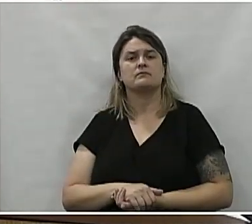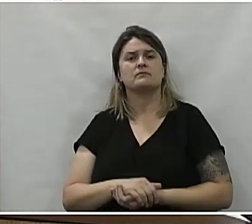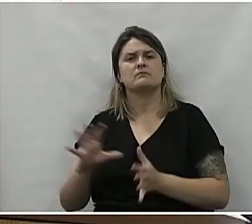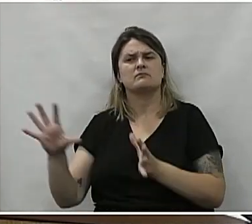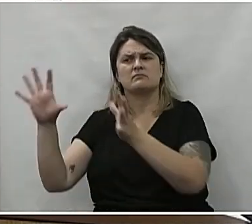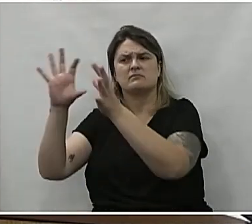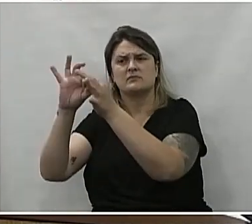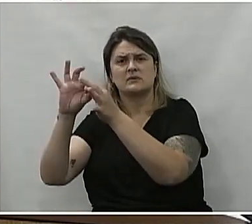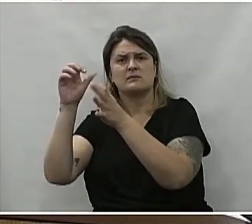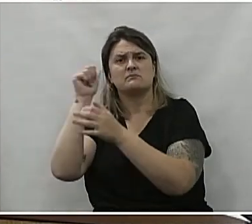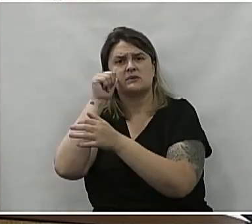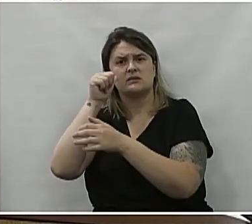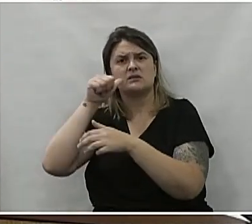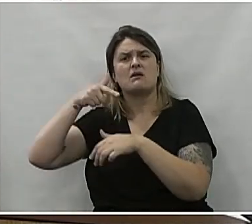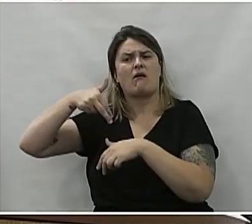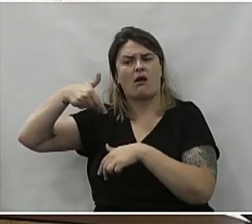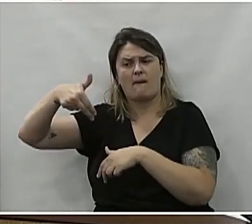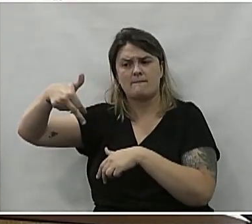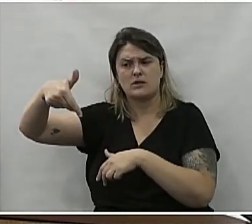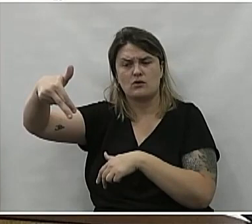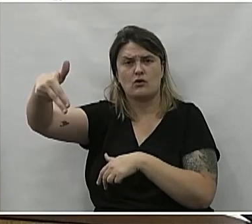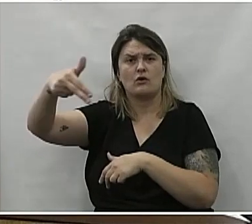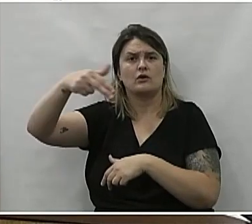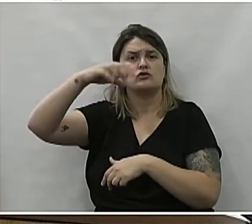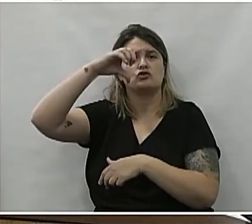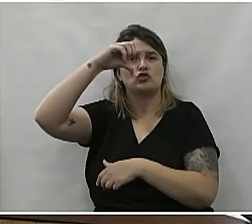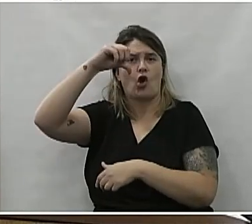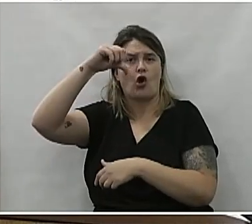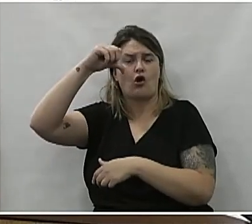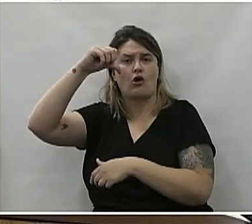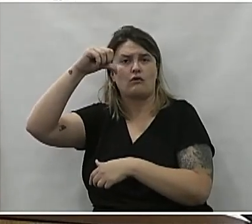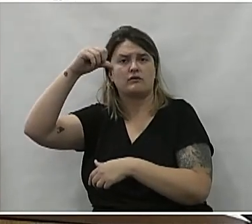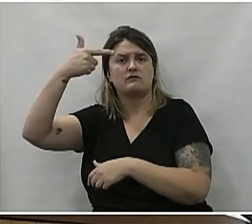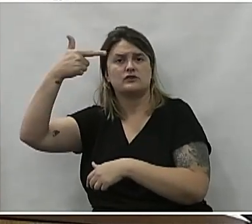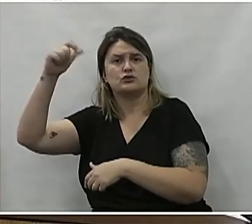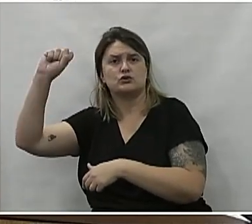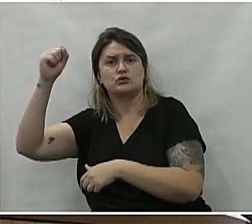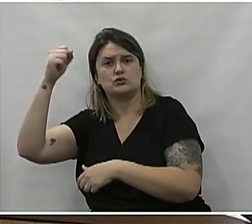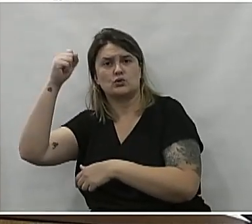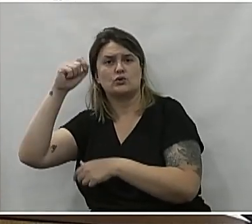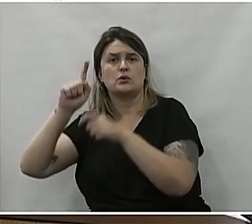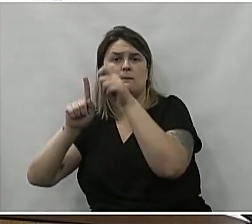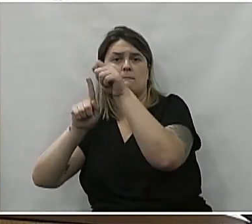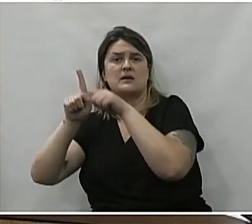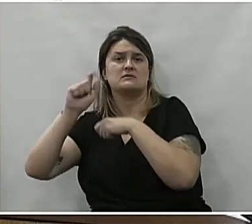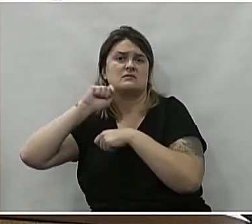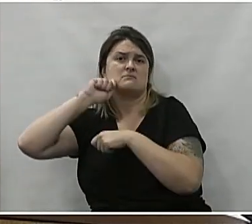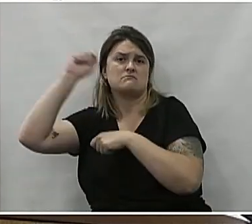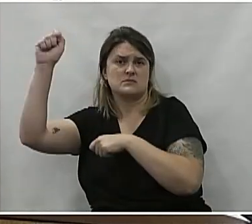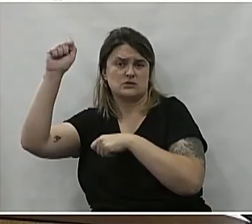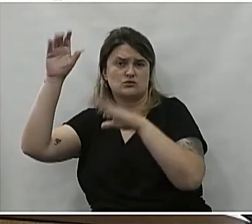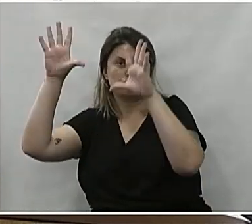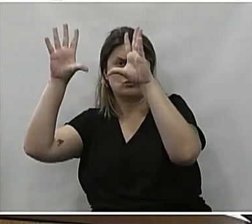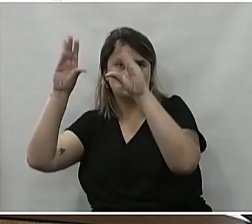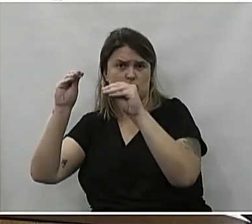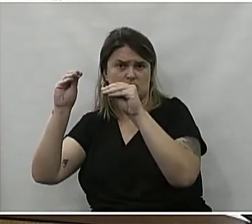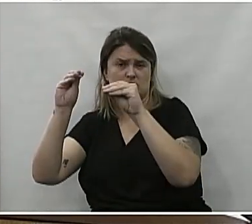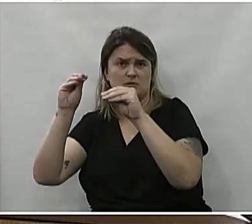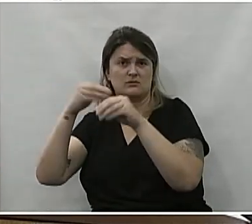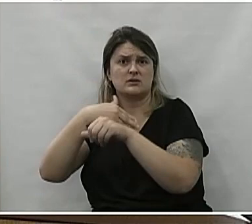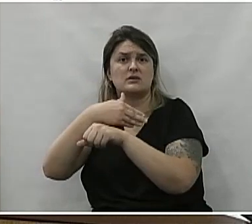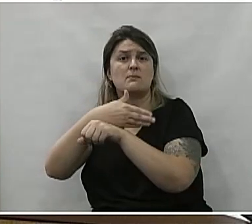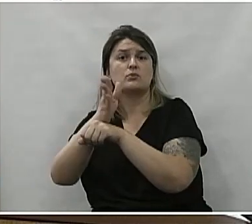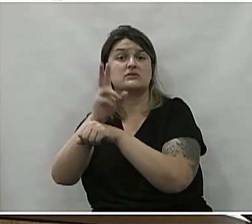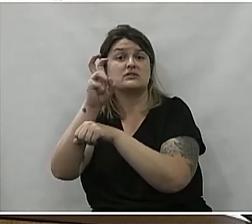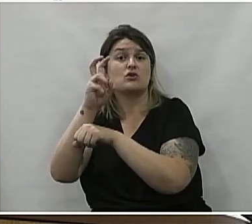vinculado Imagens da paciente Caminhando Às 9h28 da noite Do dia 20 de abril De 2024 Já passado Portanto Cinco horas